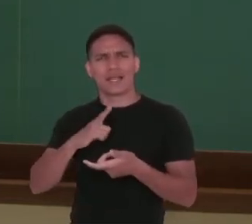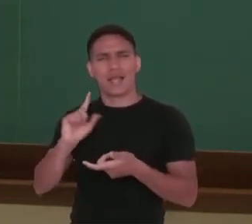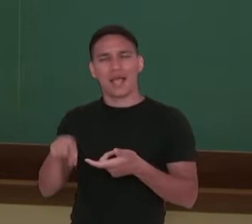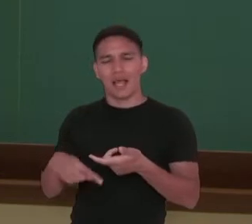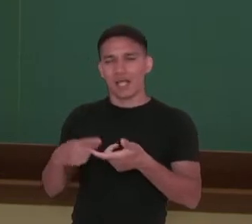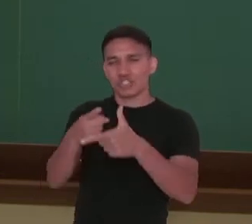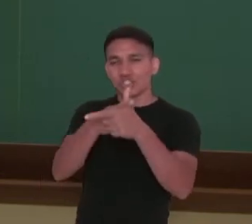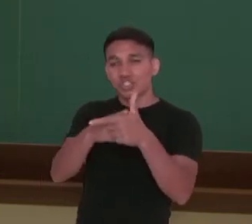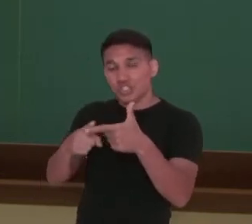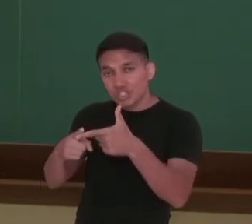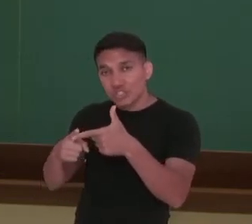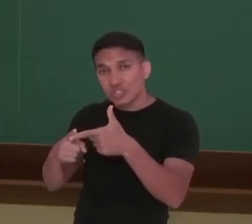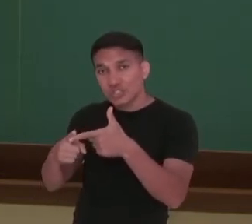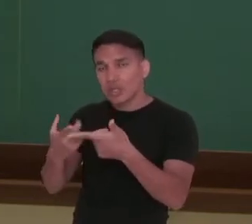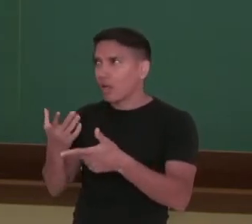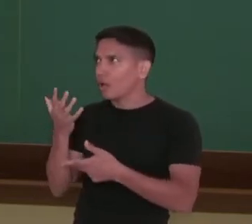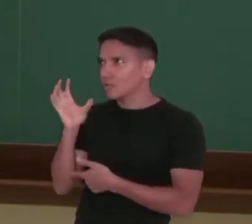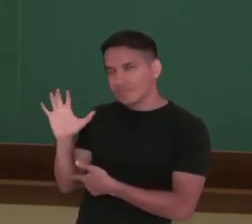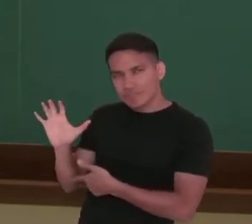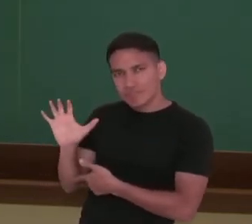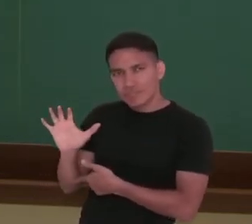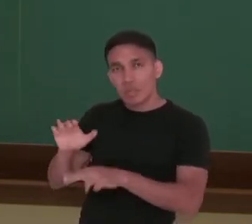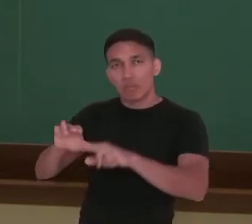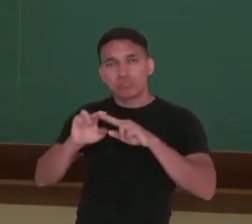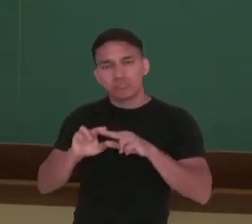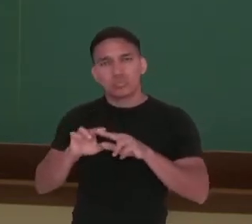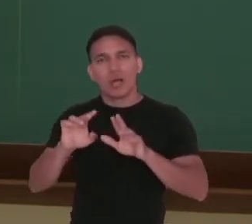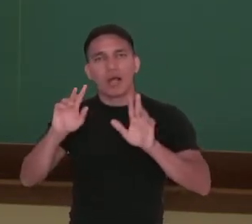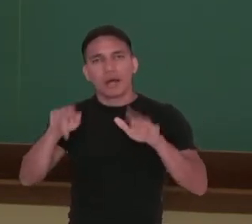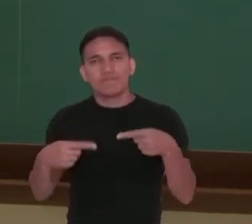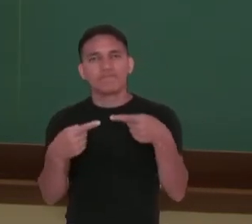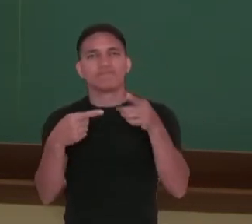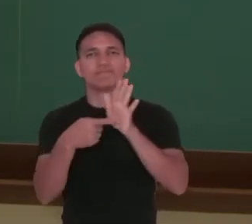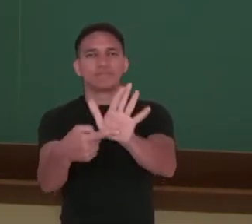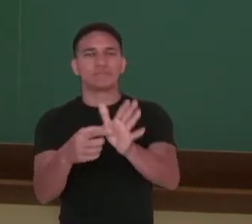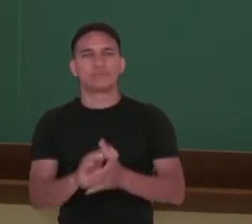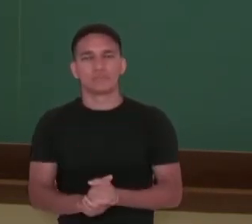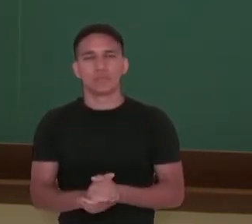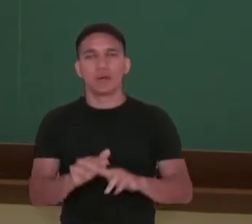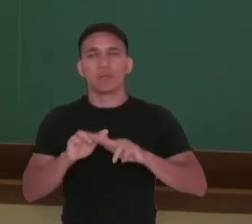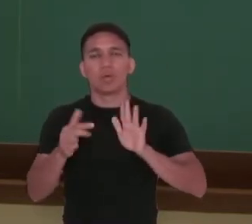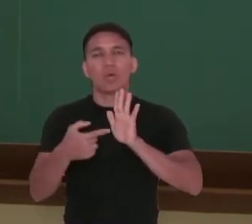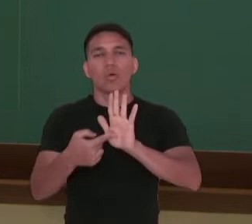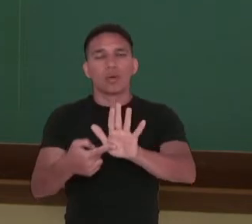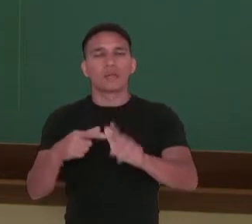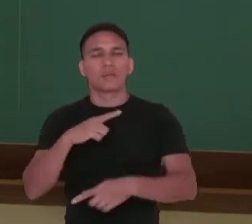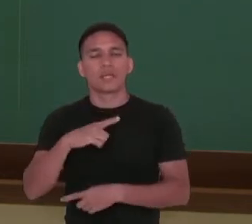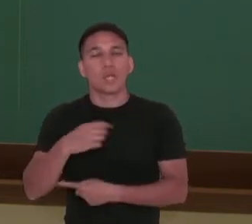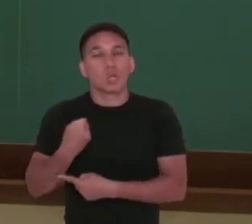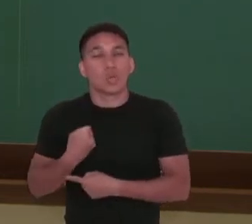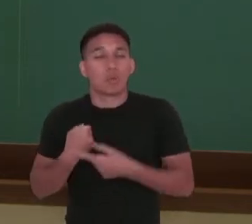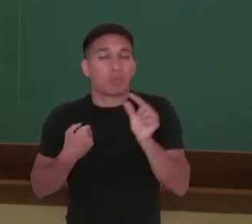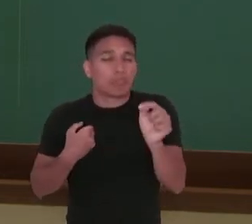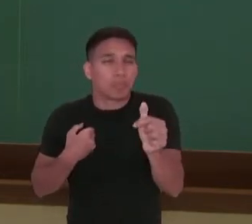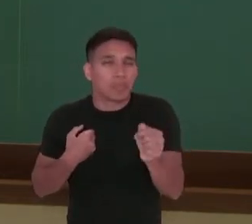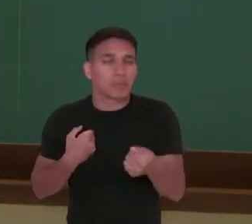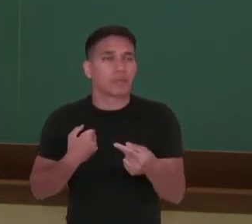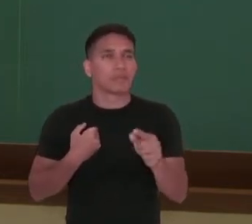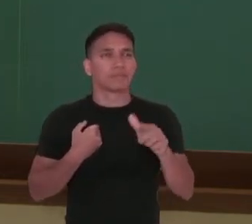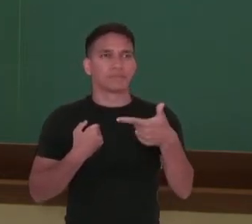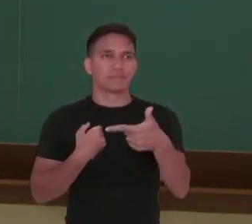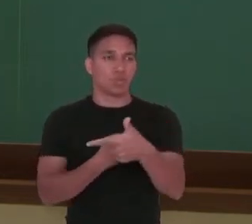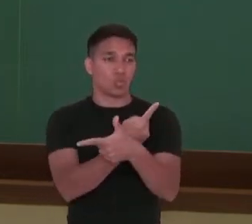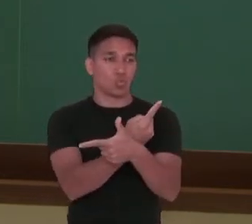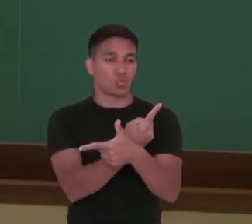você tem divisões aqui, tá? São divisões. Então, são números pequenos. Você tem lá 1, 1 dividido